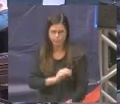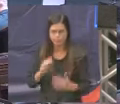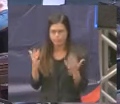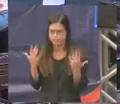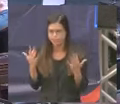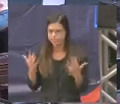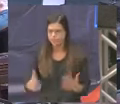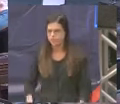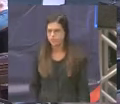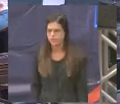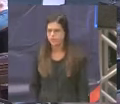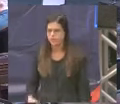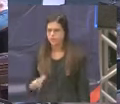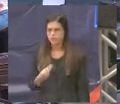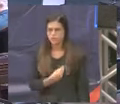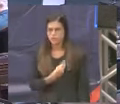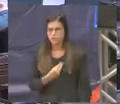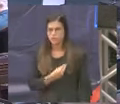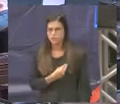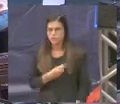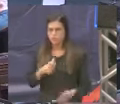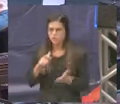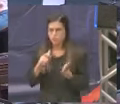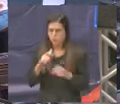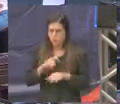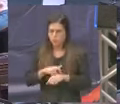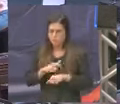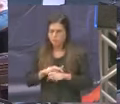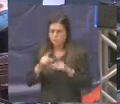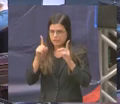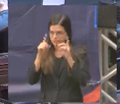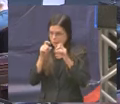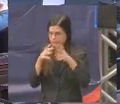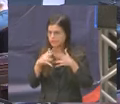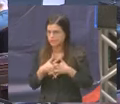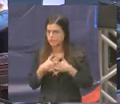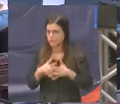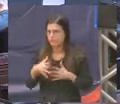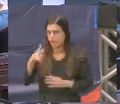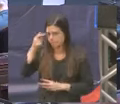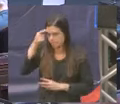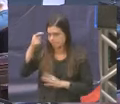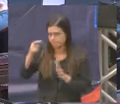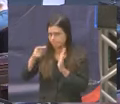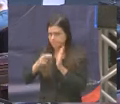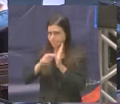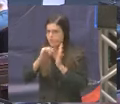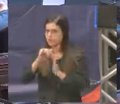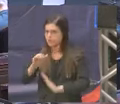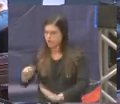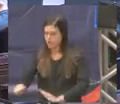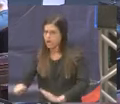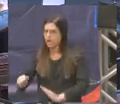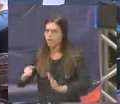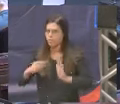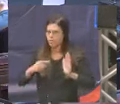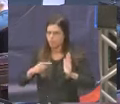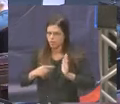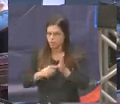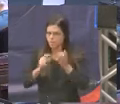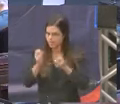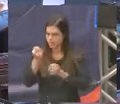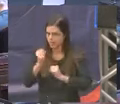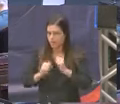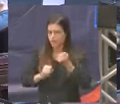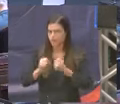A gente vive uma realidade complexa, porque as inteligências artificiais, a automação, por exemplo, em